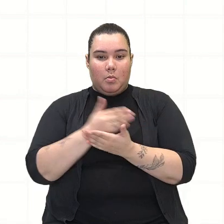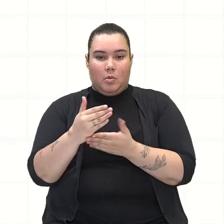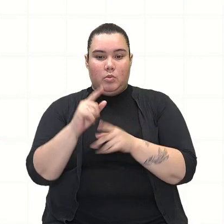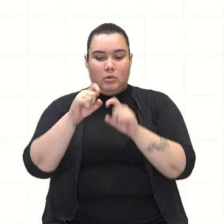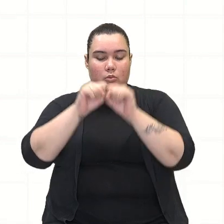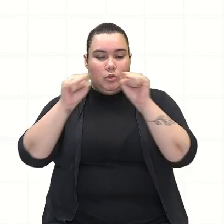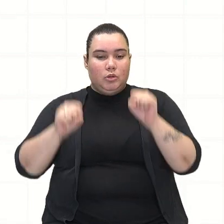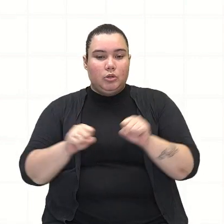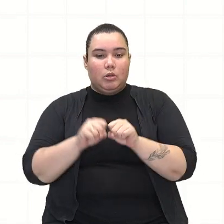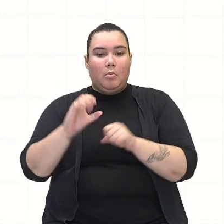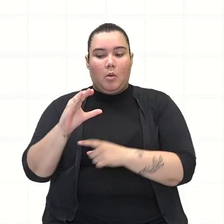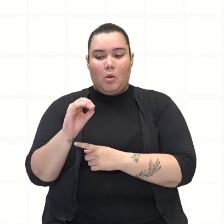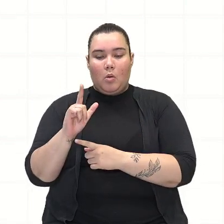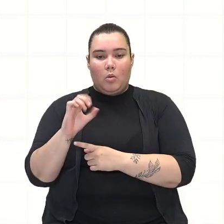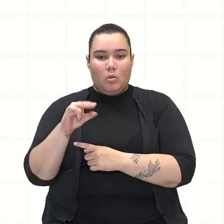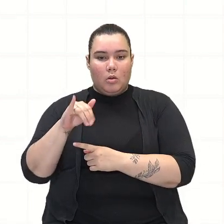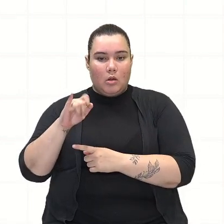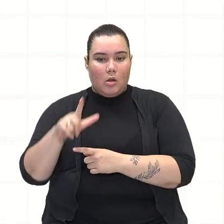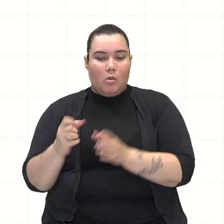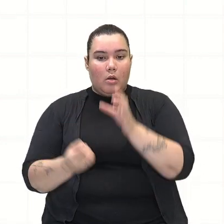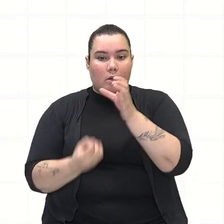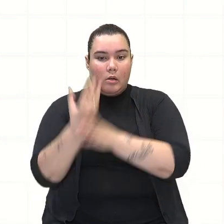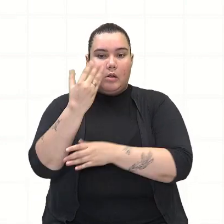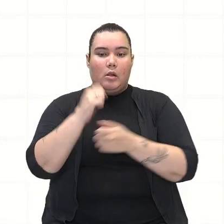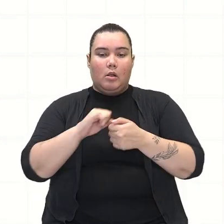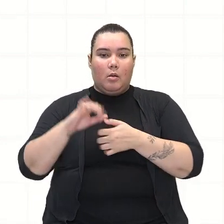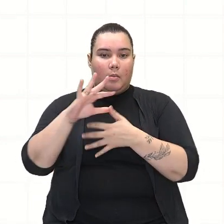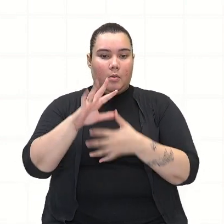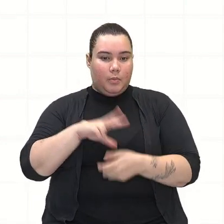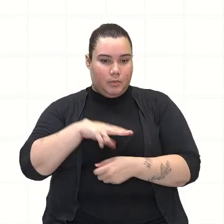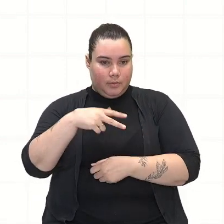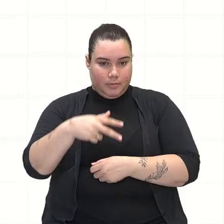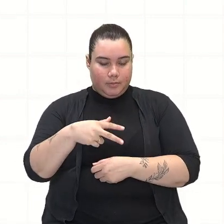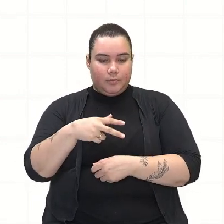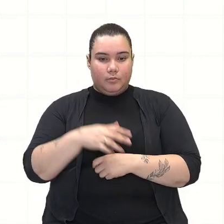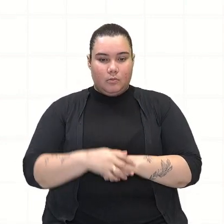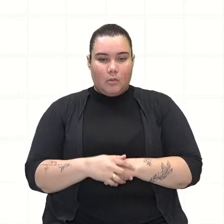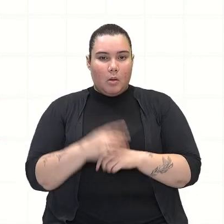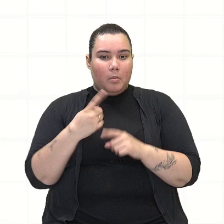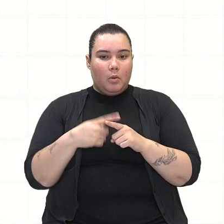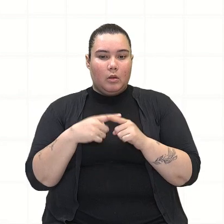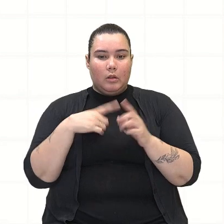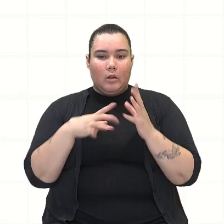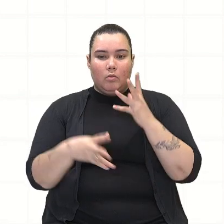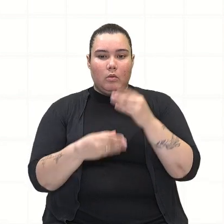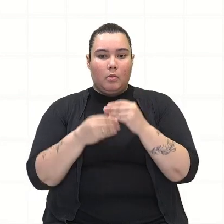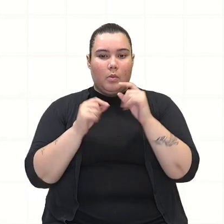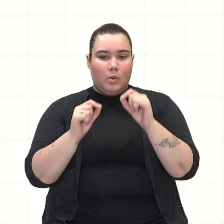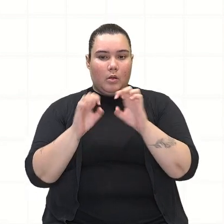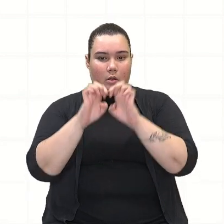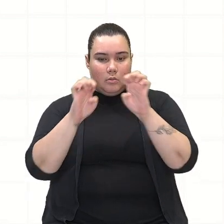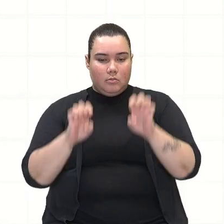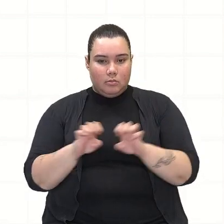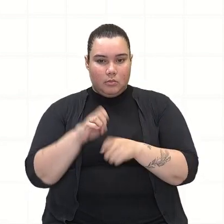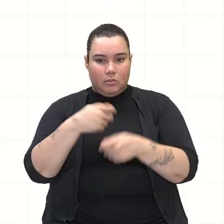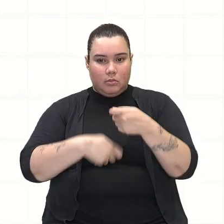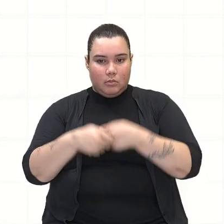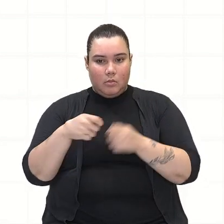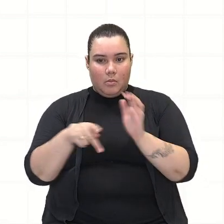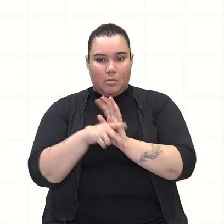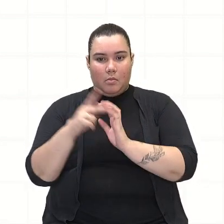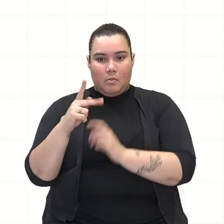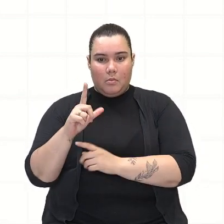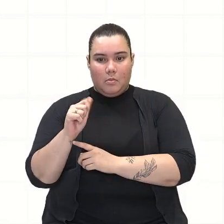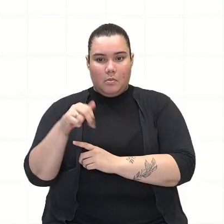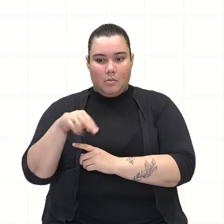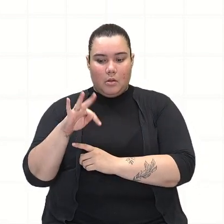sistema colonial e implantado na América Portuguesa. Contribuiu para estruturar a economia de plantation,